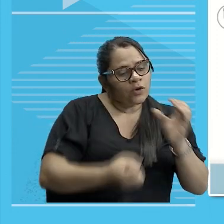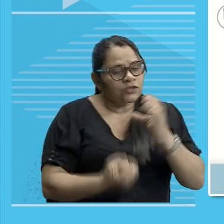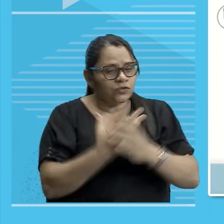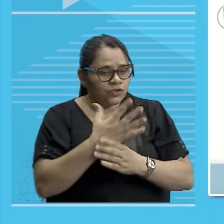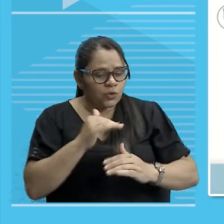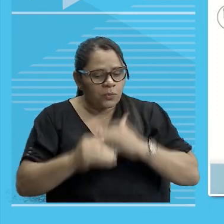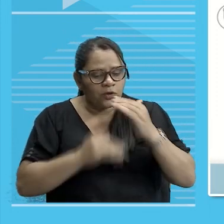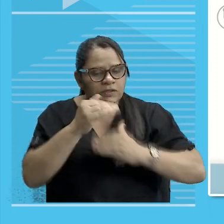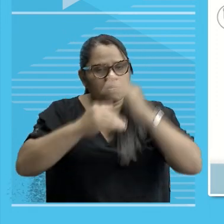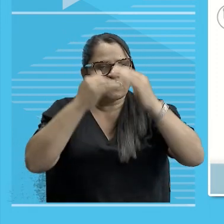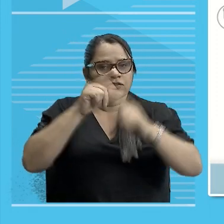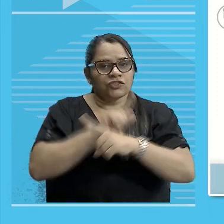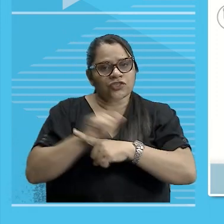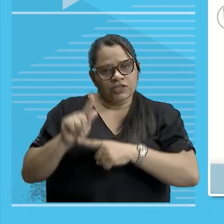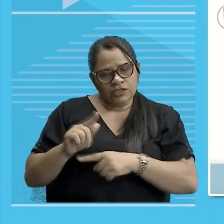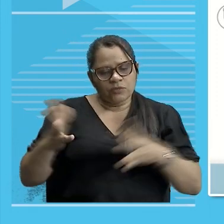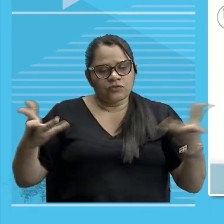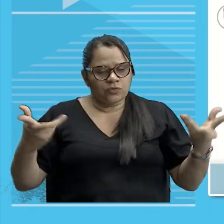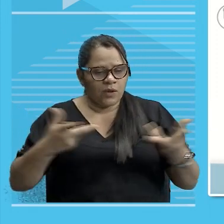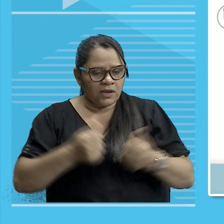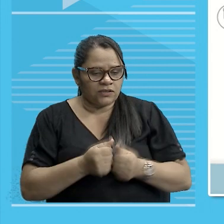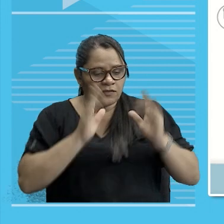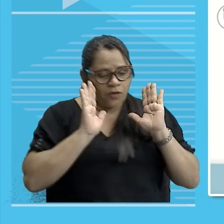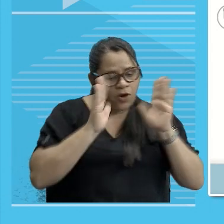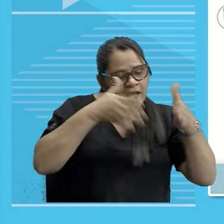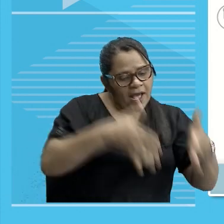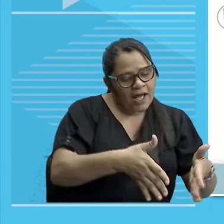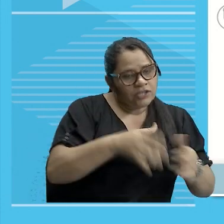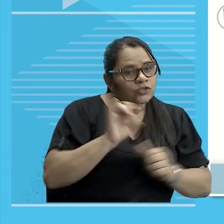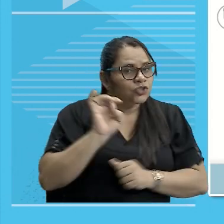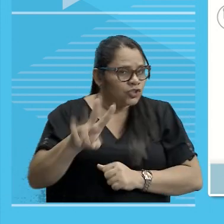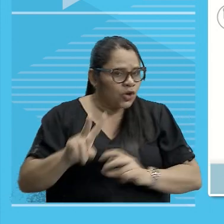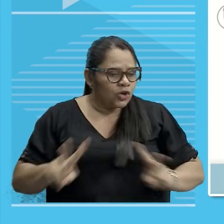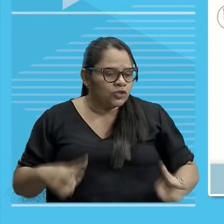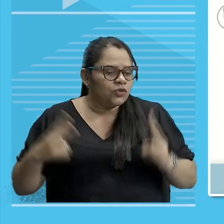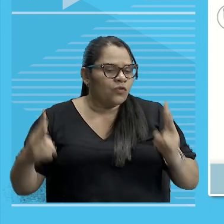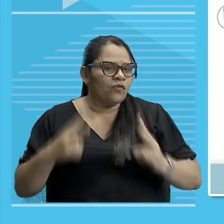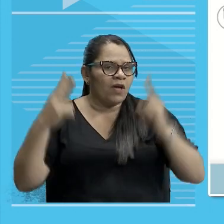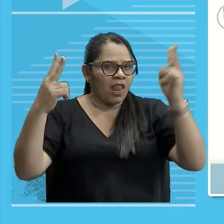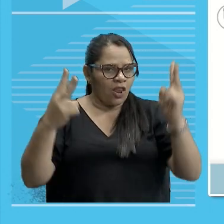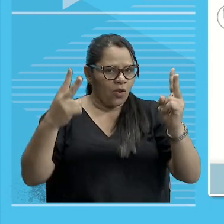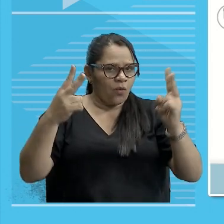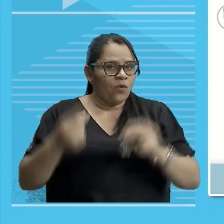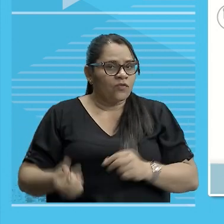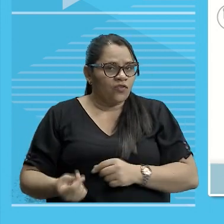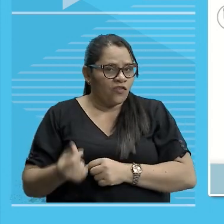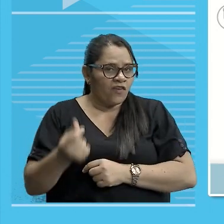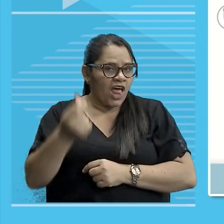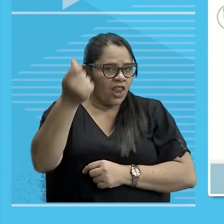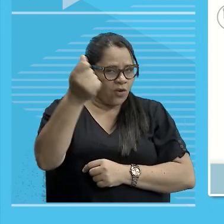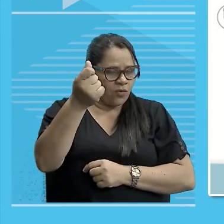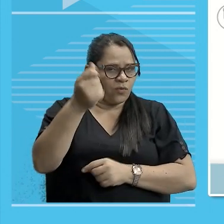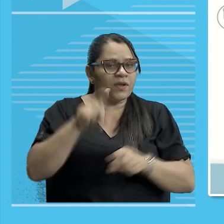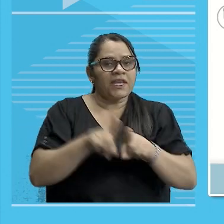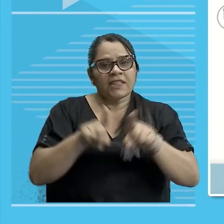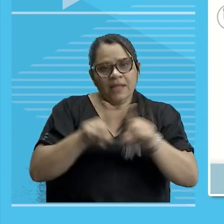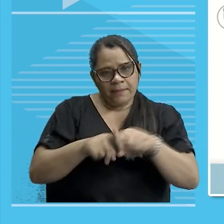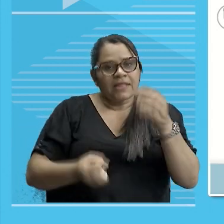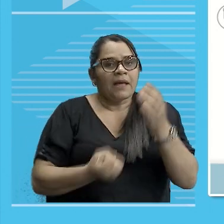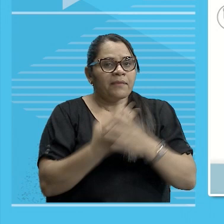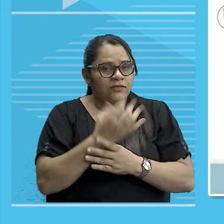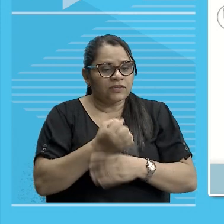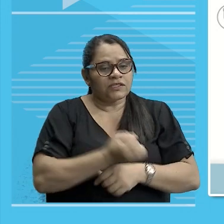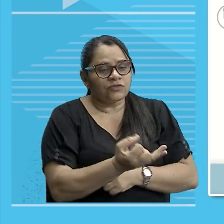o processo de gestão de qualidade focado em apenas preço em apenas na produção da grande